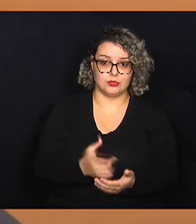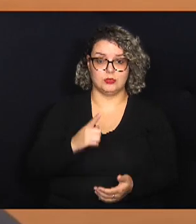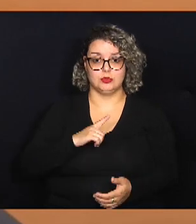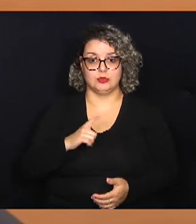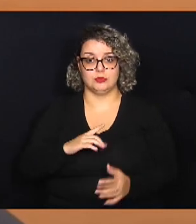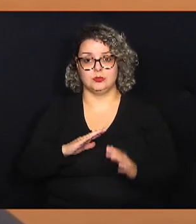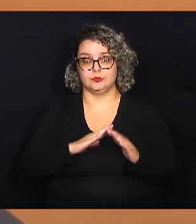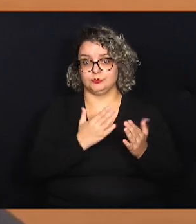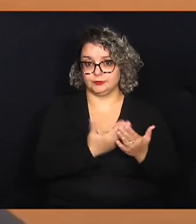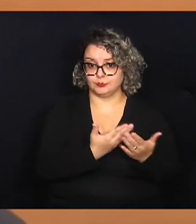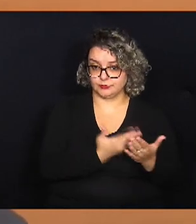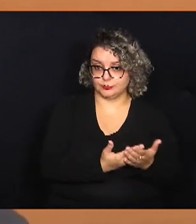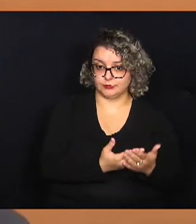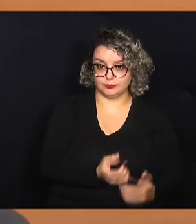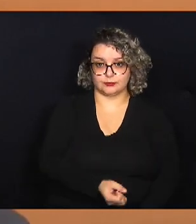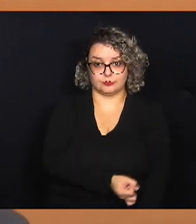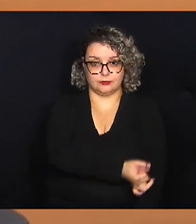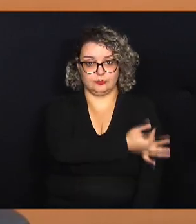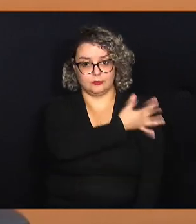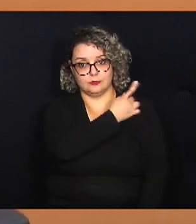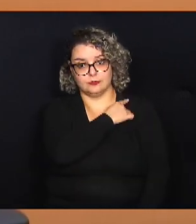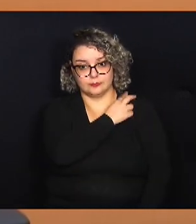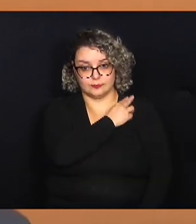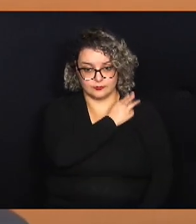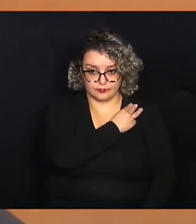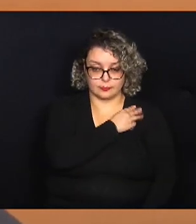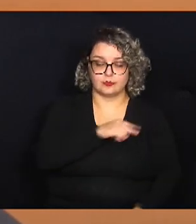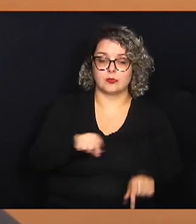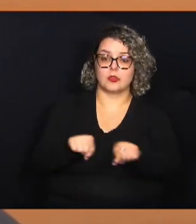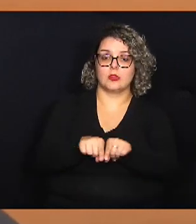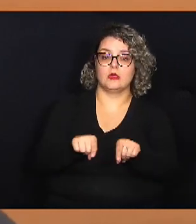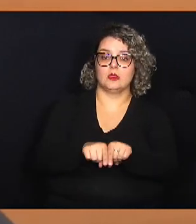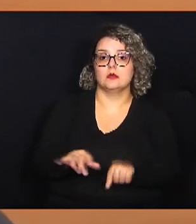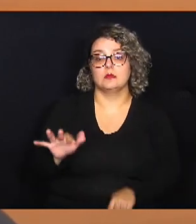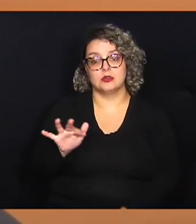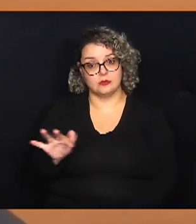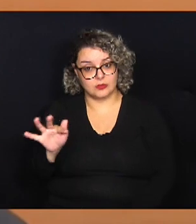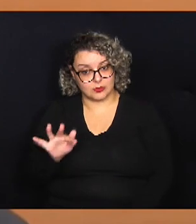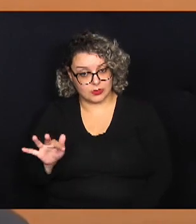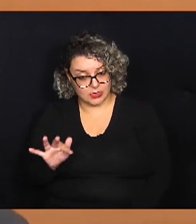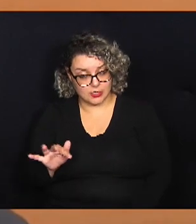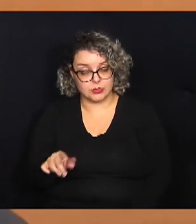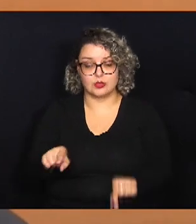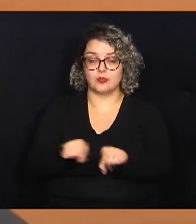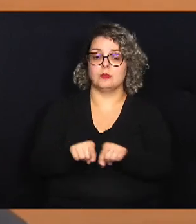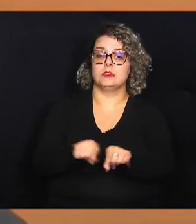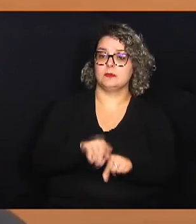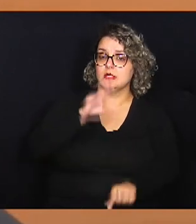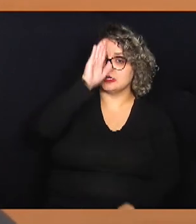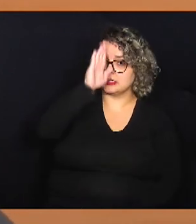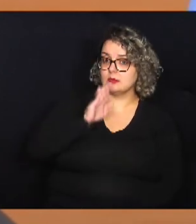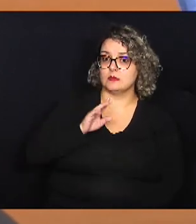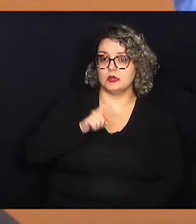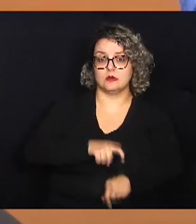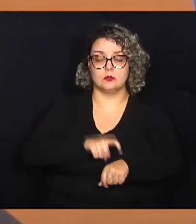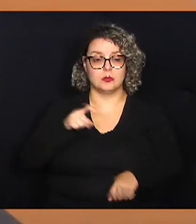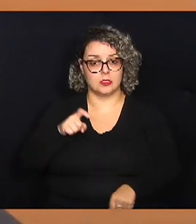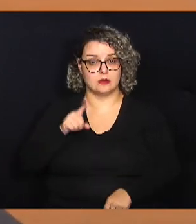ensino fundamental, ensino médio e também ensino universitário, assim como as gratuidades temporárias, elas